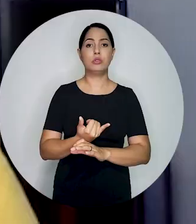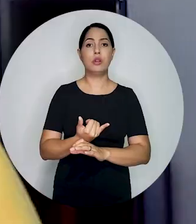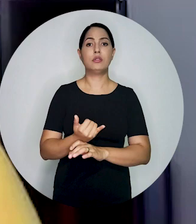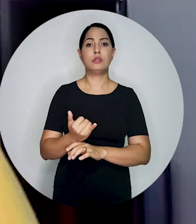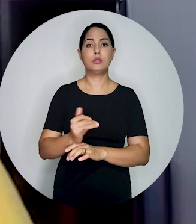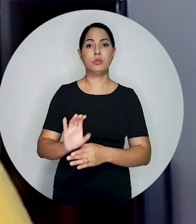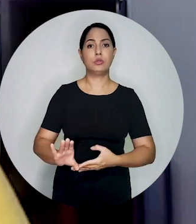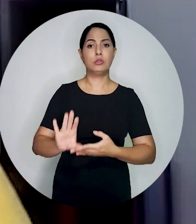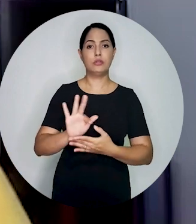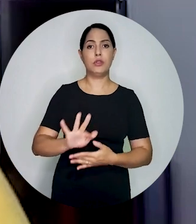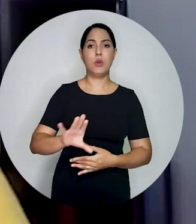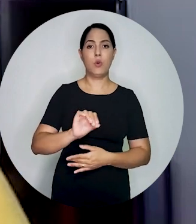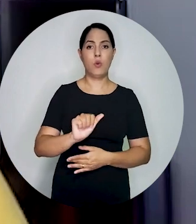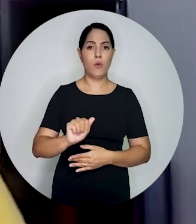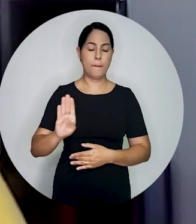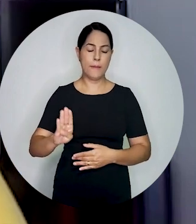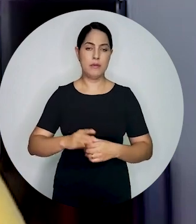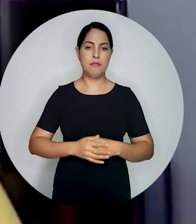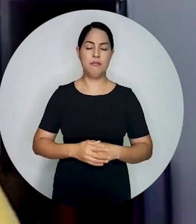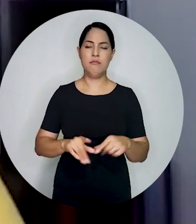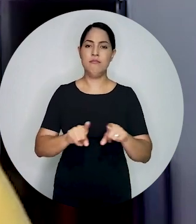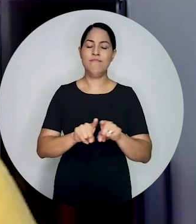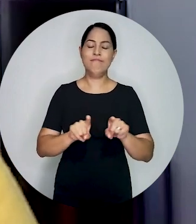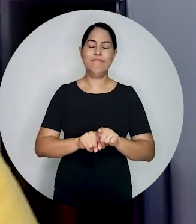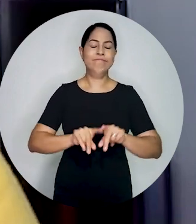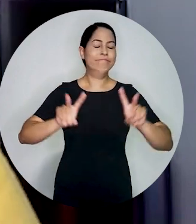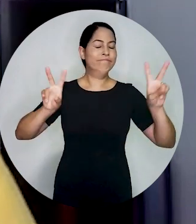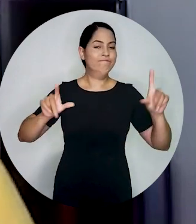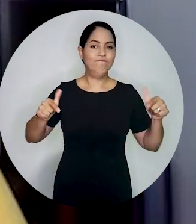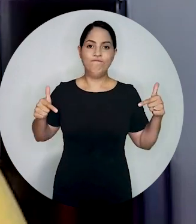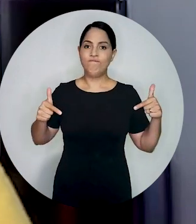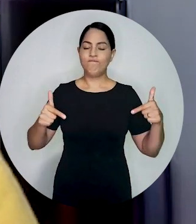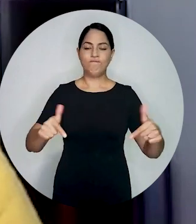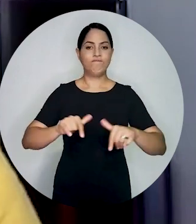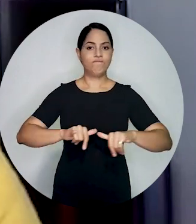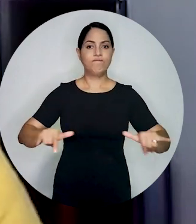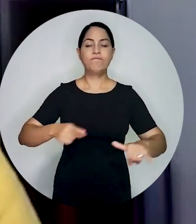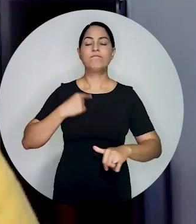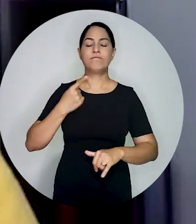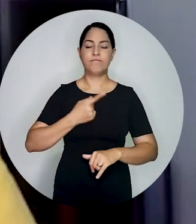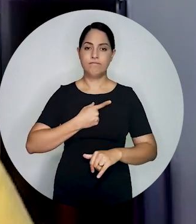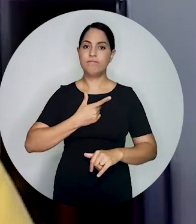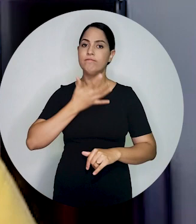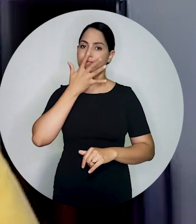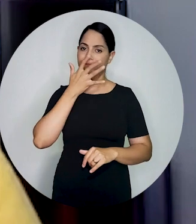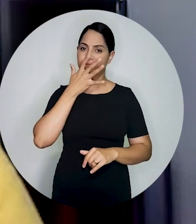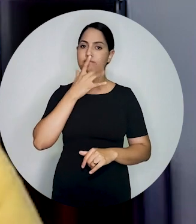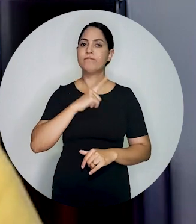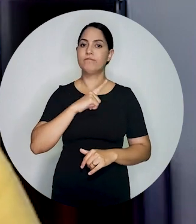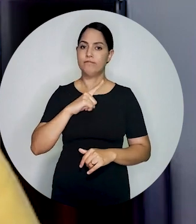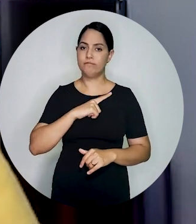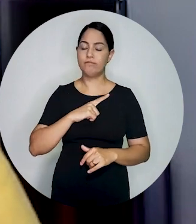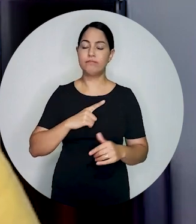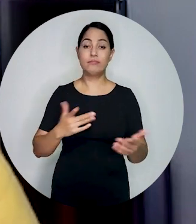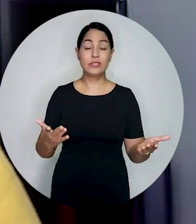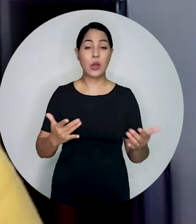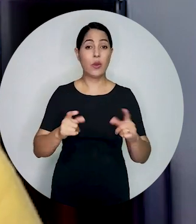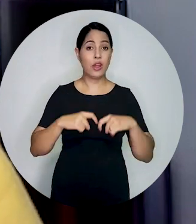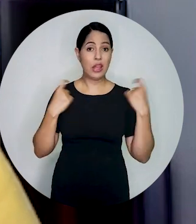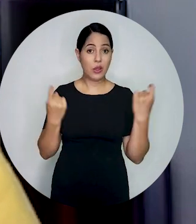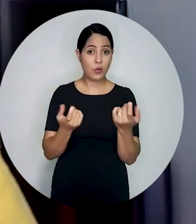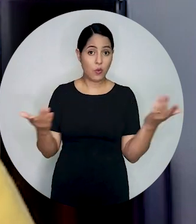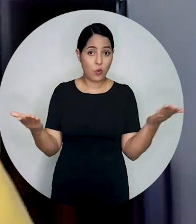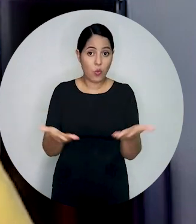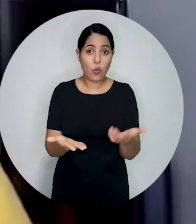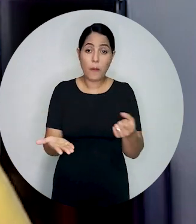OAB. Tem uma série de desdobramentos desses atos que a gente precisa estar atento, e nós estamos acompanhando. Então,